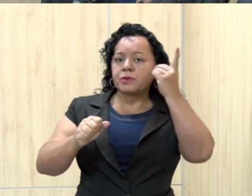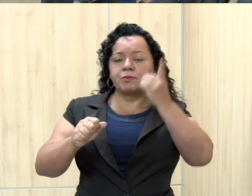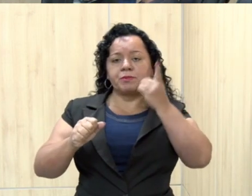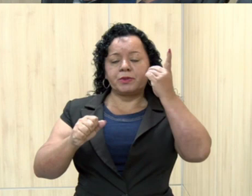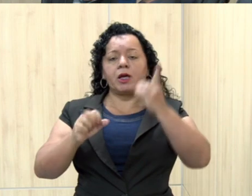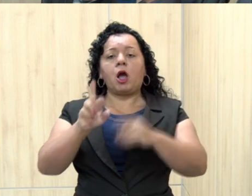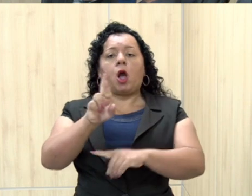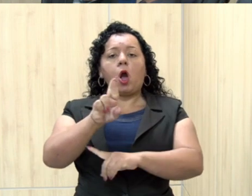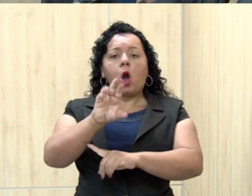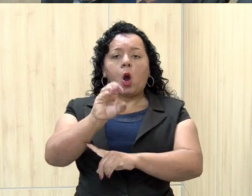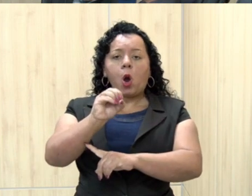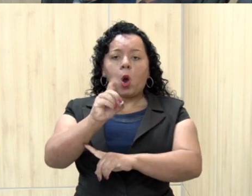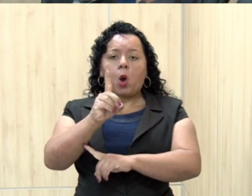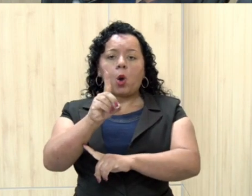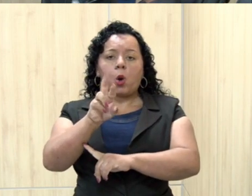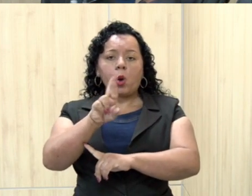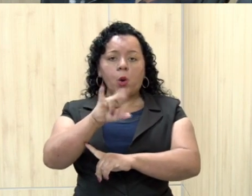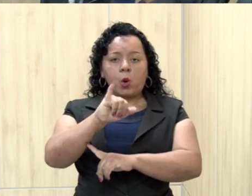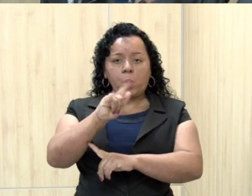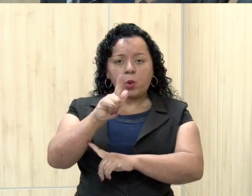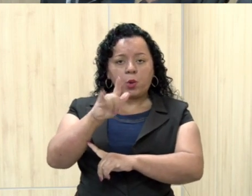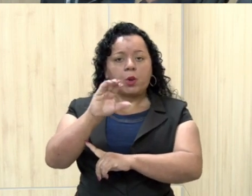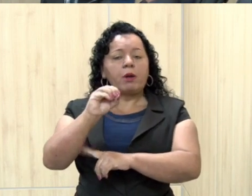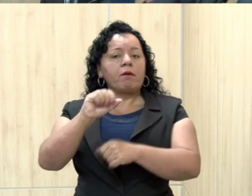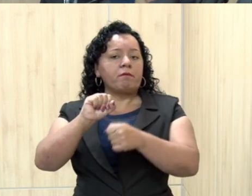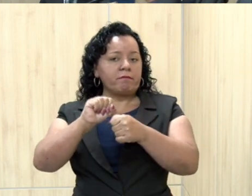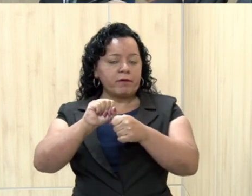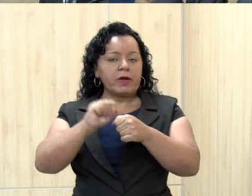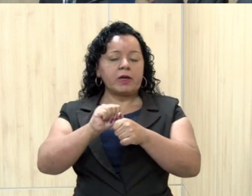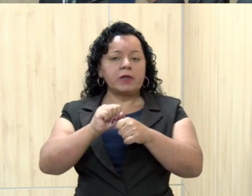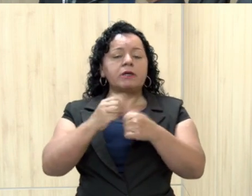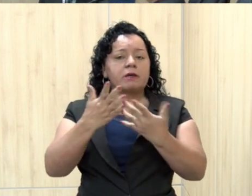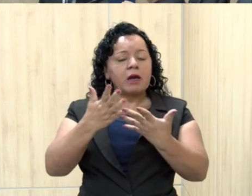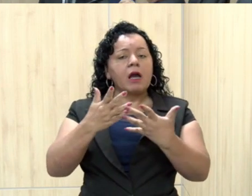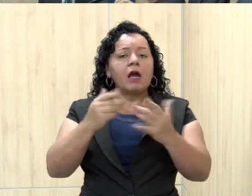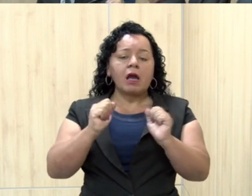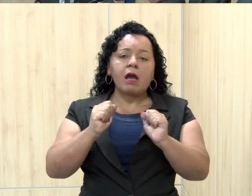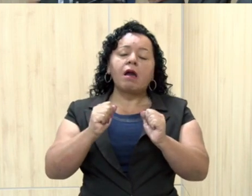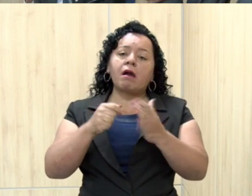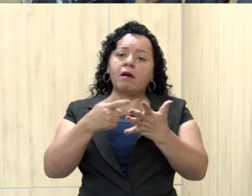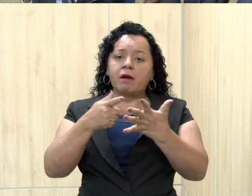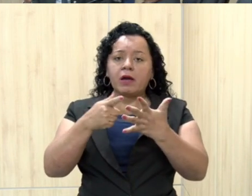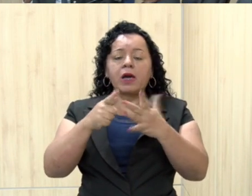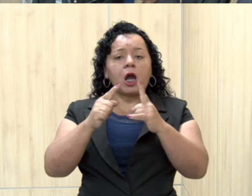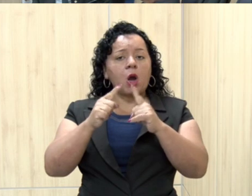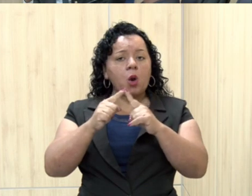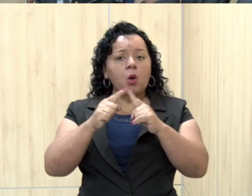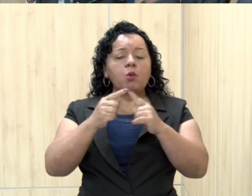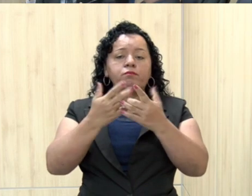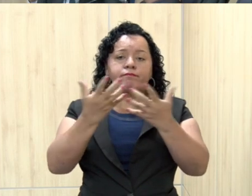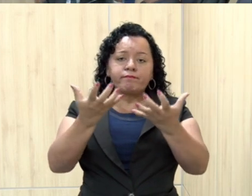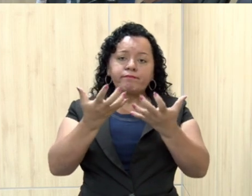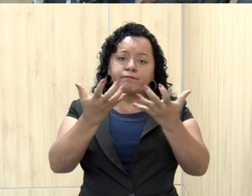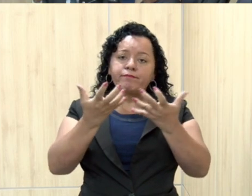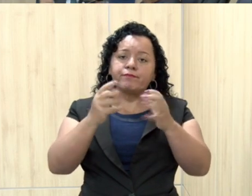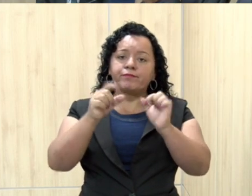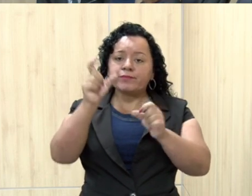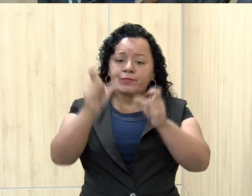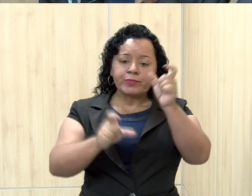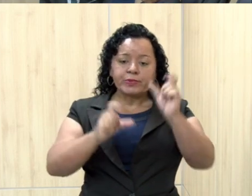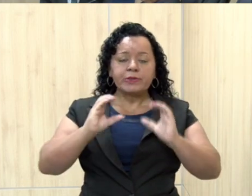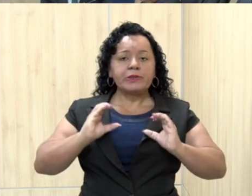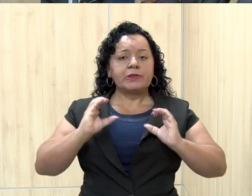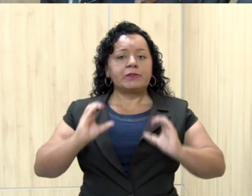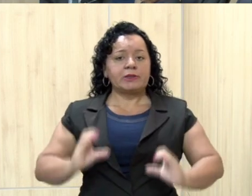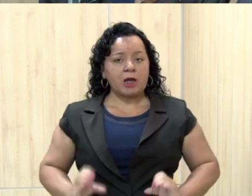uma seio da sociedade né É de fato um projeto na defesa do cidadão porque veja o